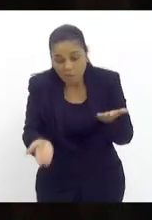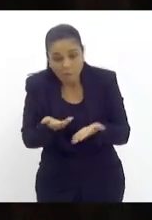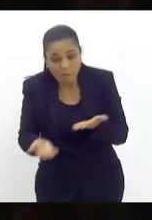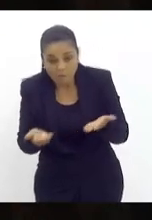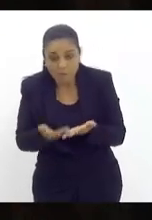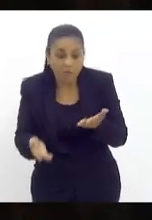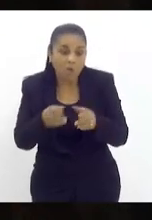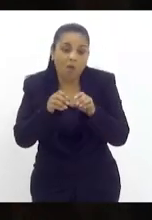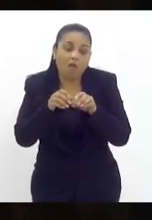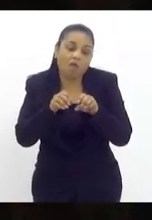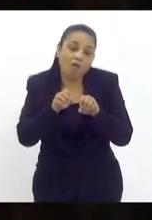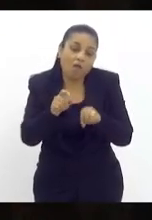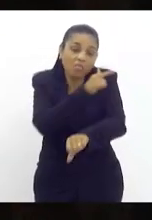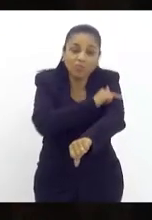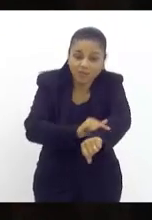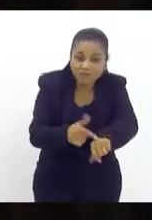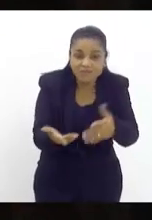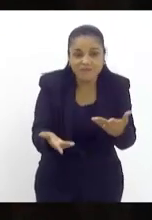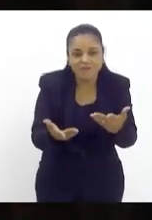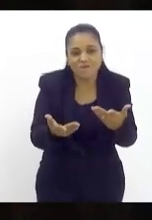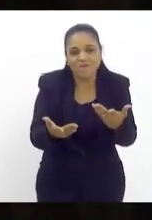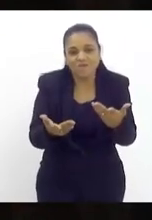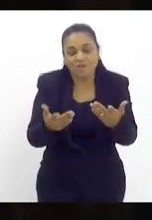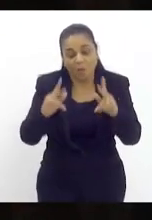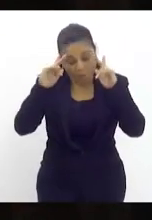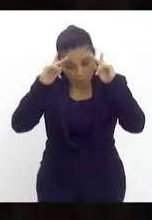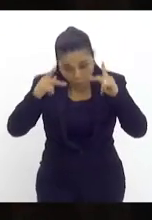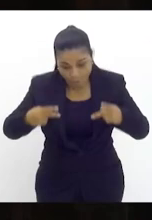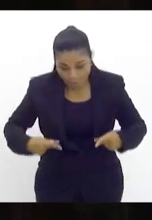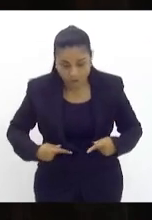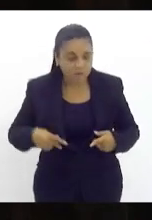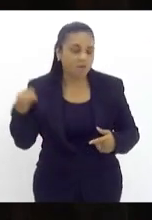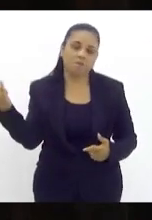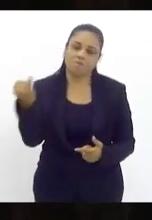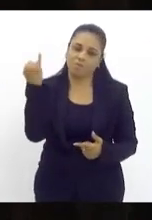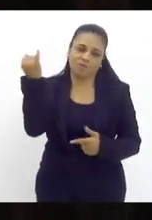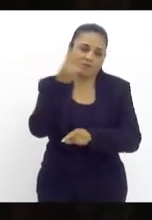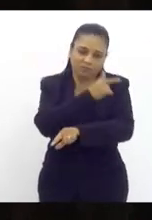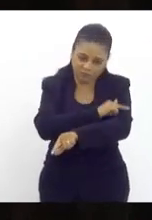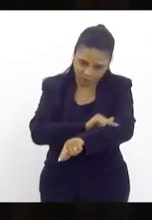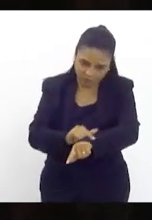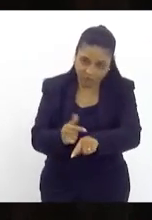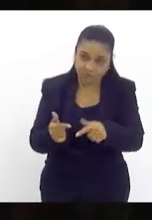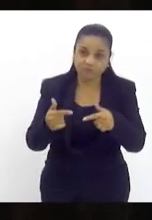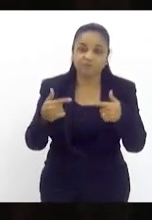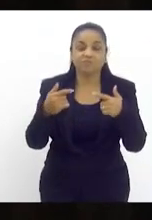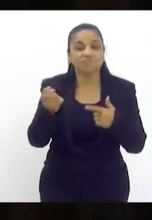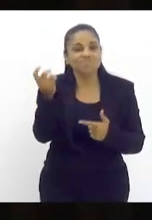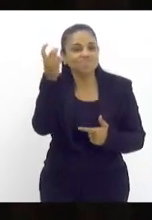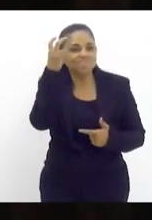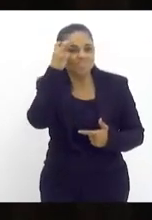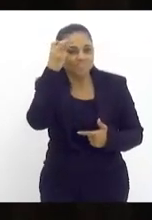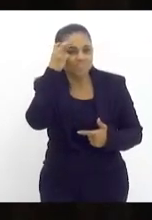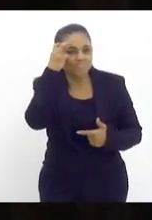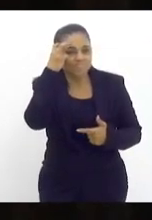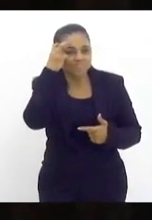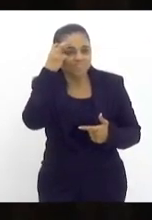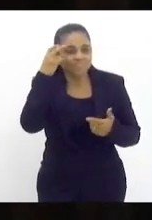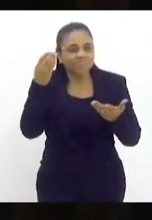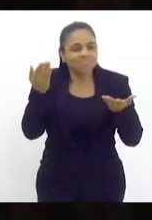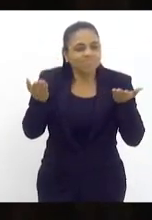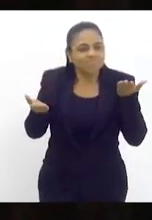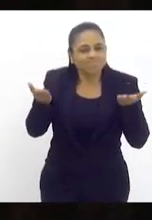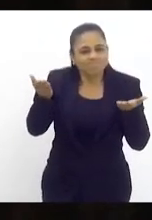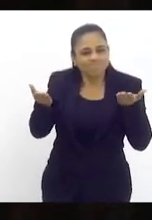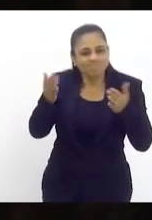essa educação humana, ela é muito importante, né? Porque intelecto e delicadeza vão juntas, né? Porque